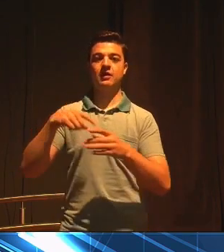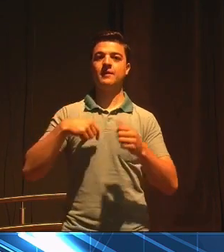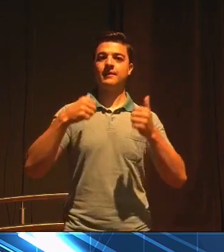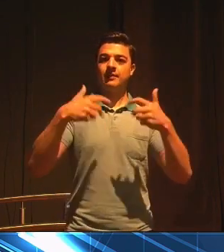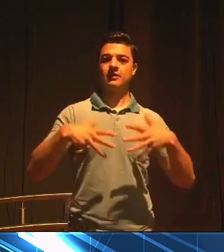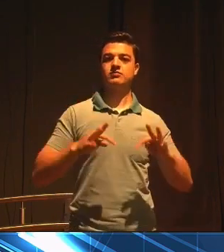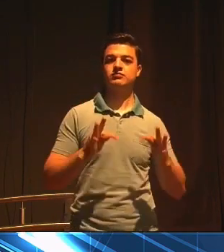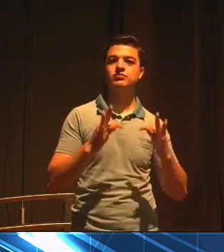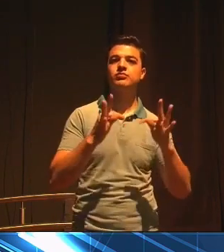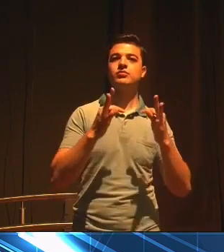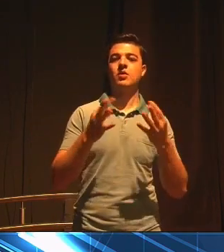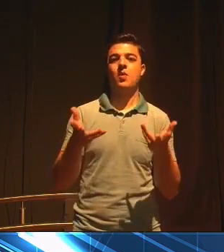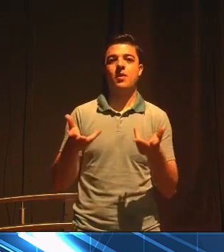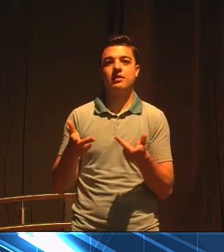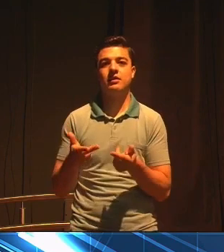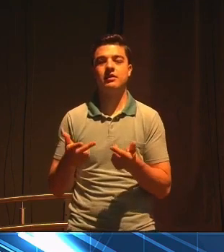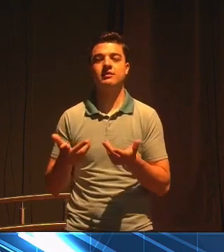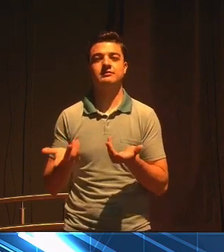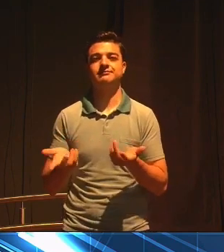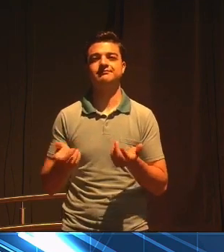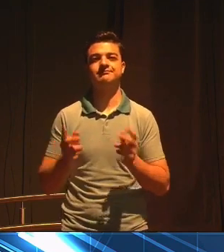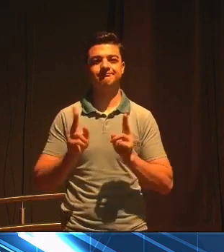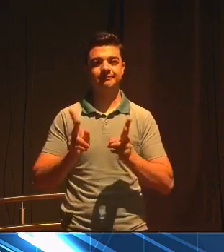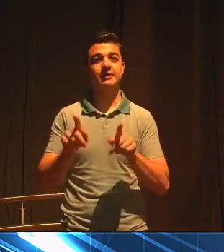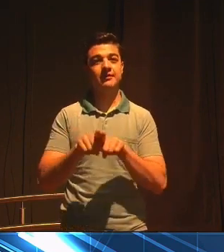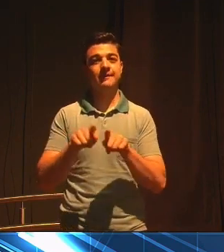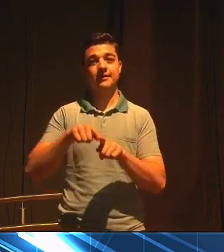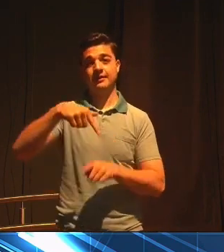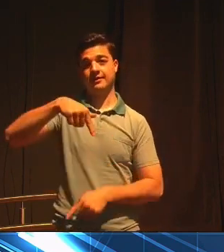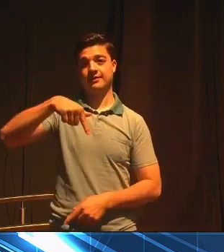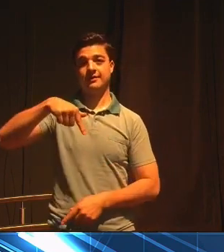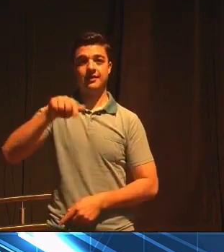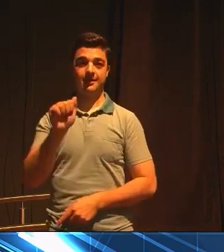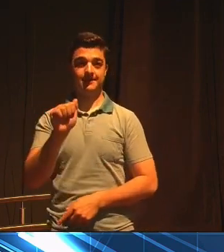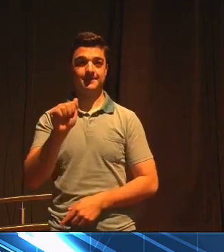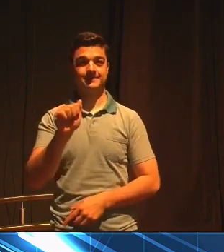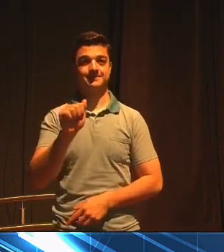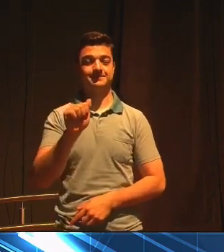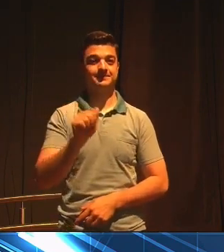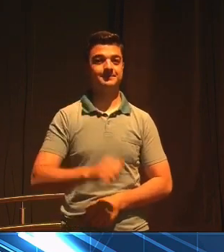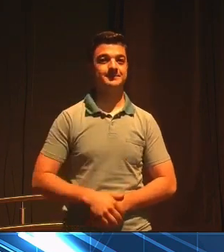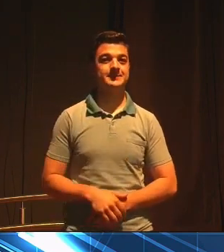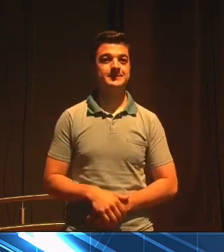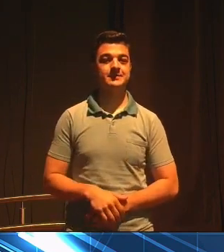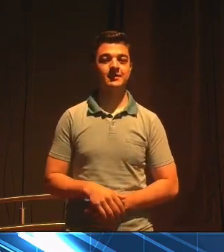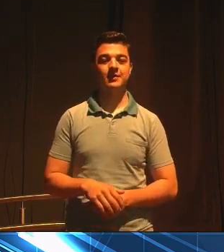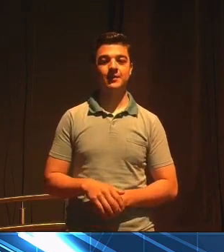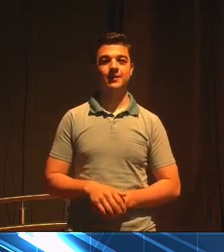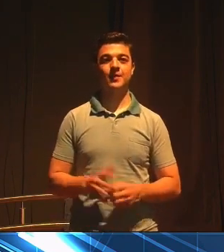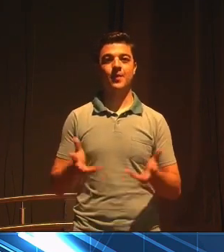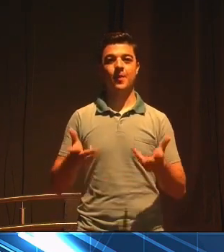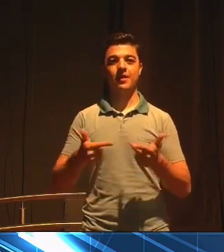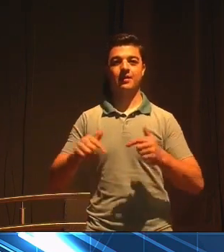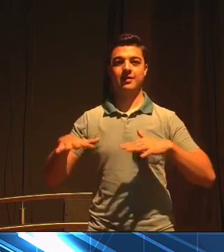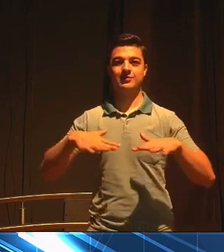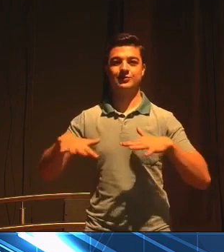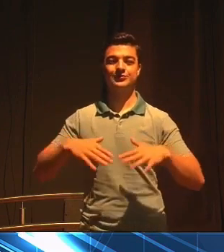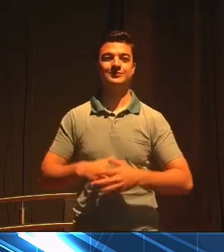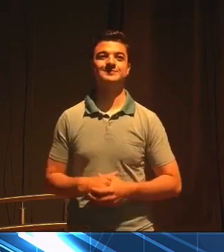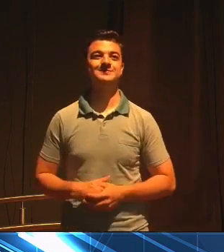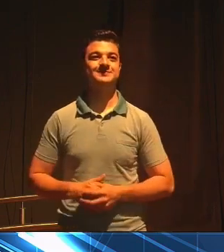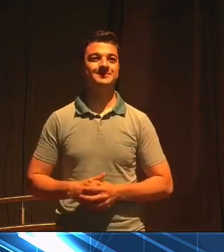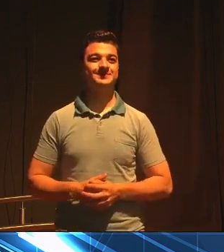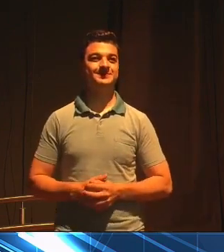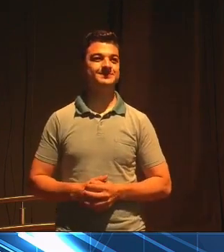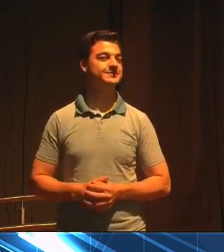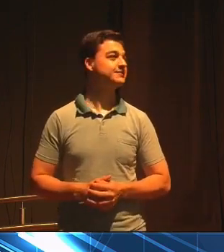de qualidade e também, é claro, de QA. Mas eu não vim aqui falar sobre isso hoje. Foi uma